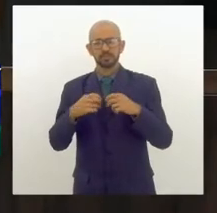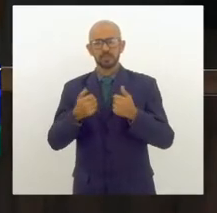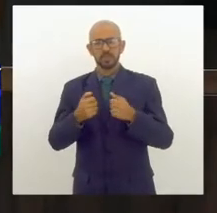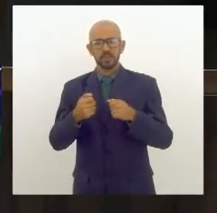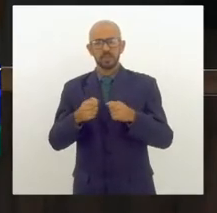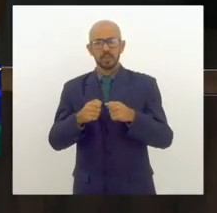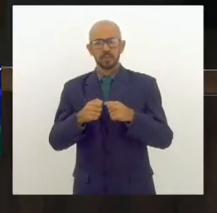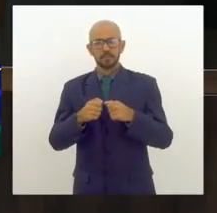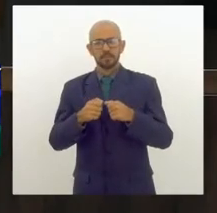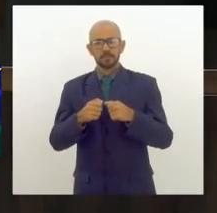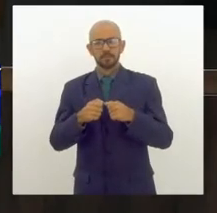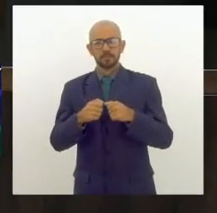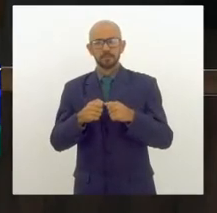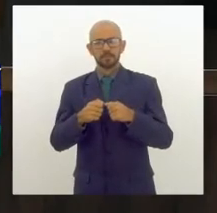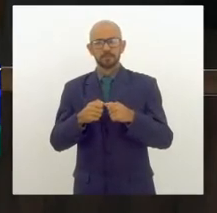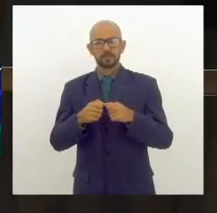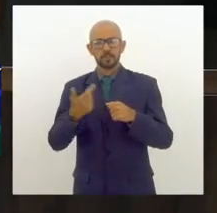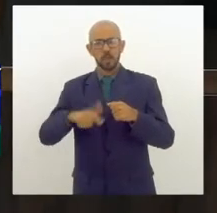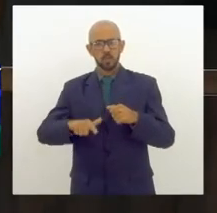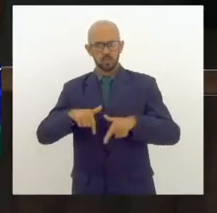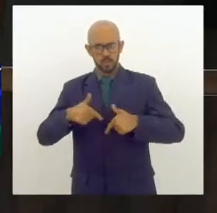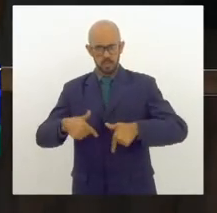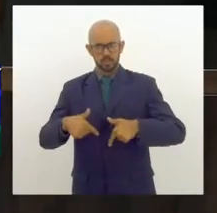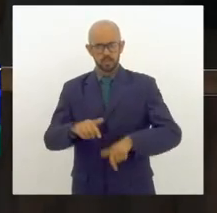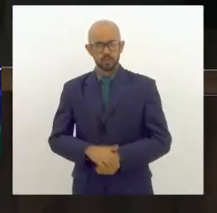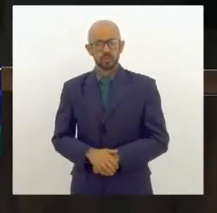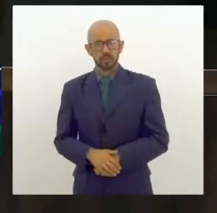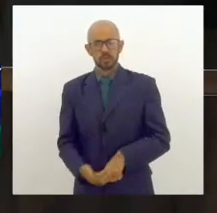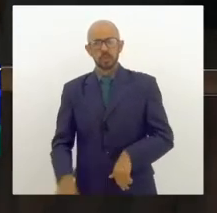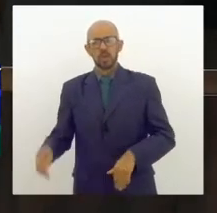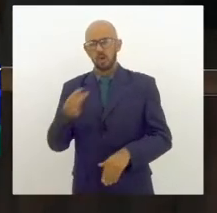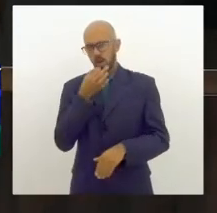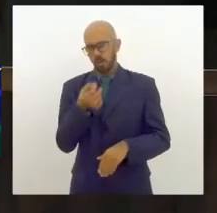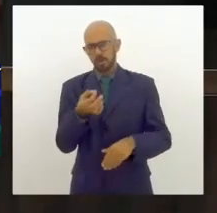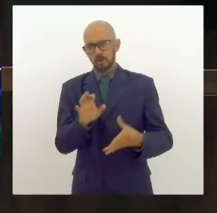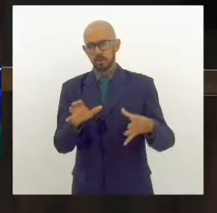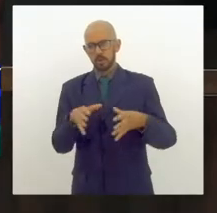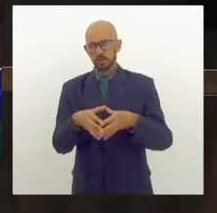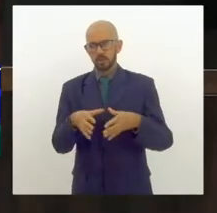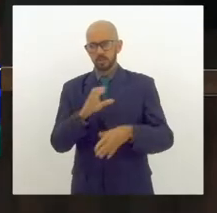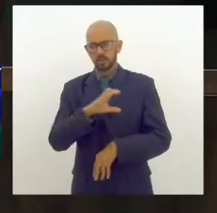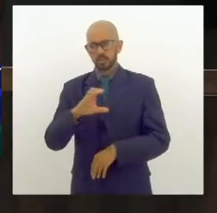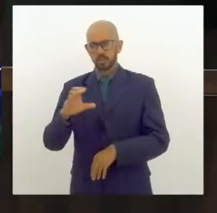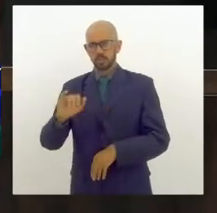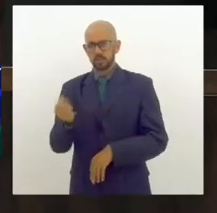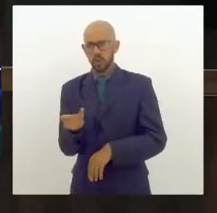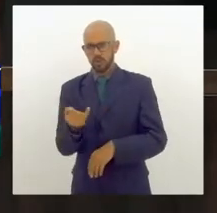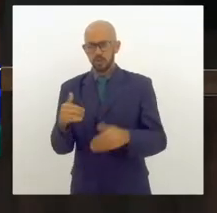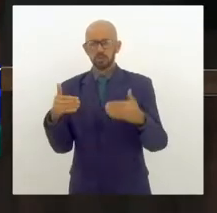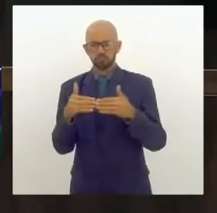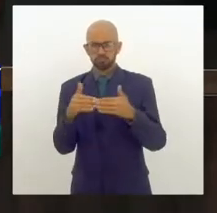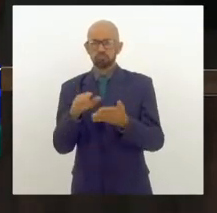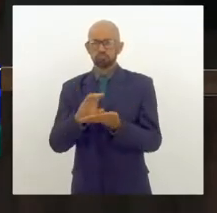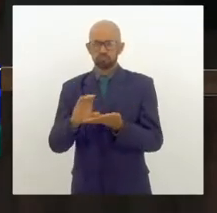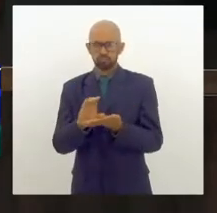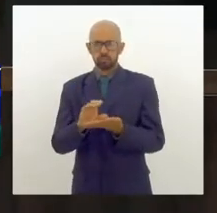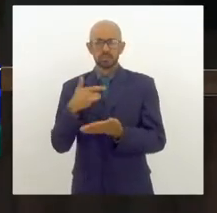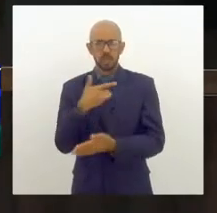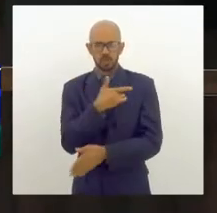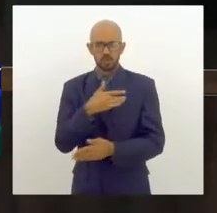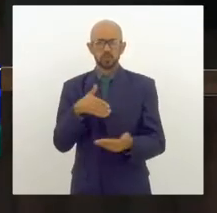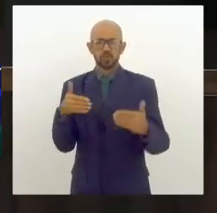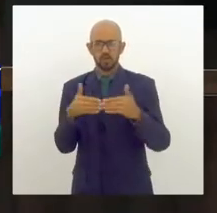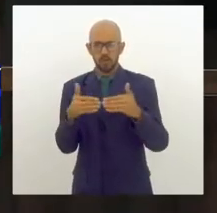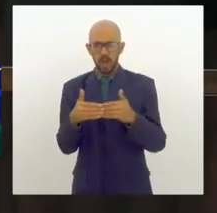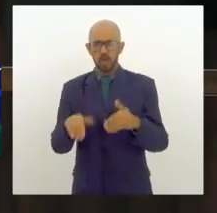multissistêmica pediátrica e da outras providências. Pareceres das comissões, da Comissão de Constituição e Justiça, pela condicionalidade. Saúde favorável, de